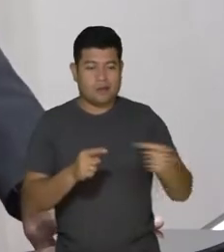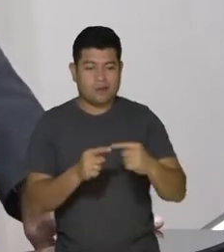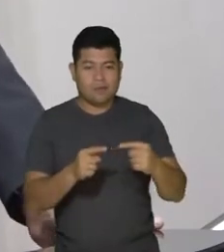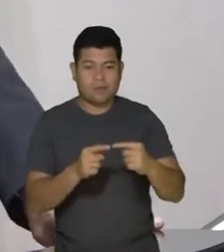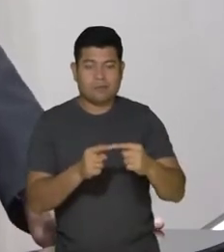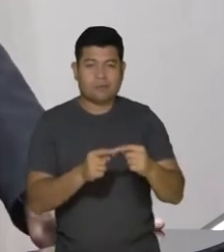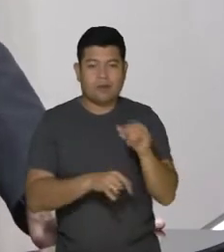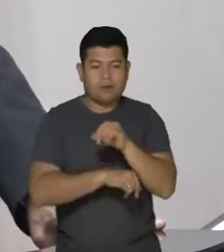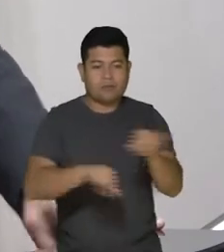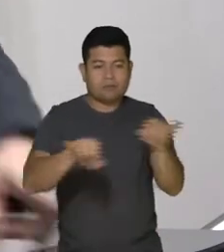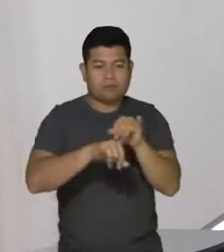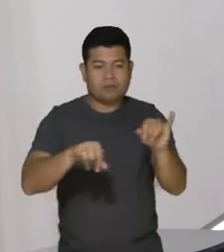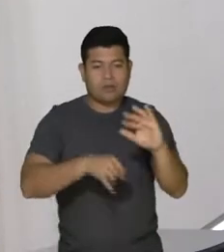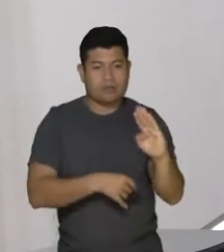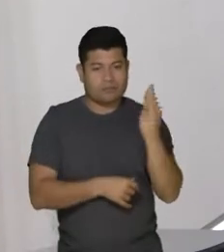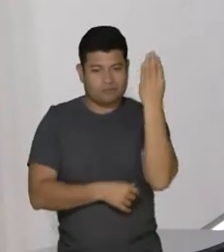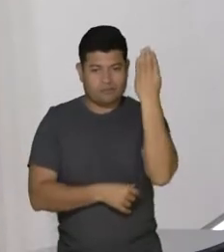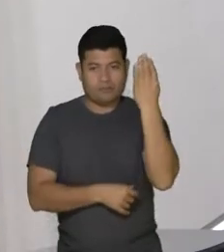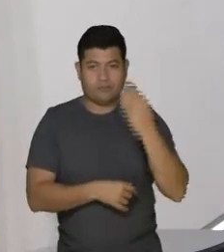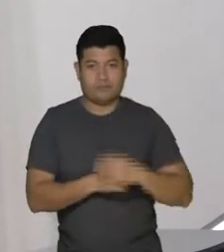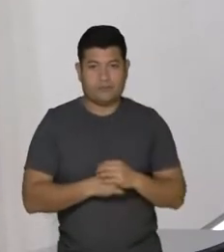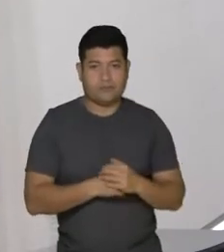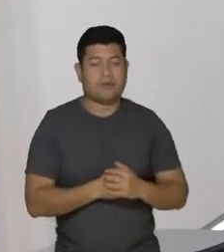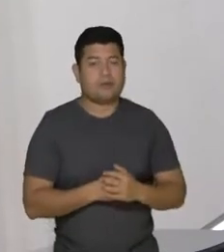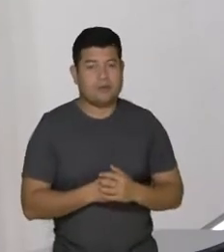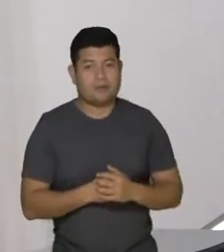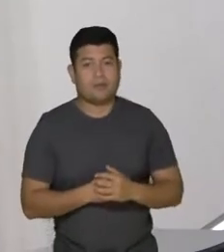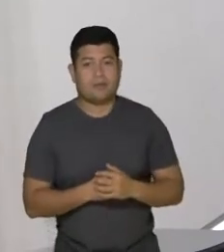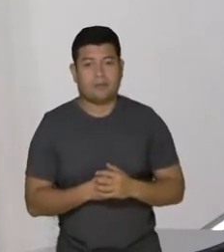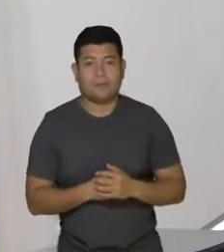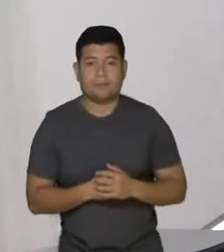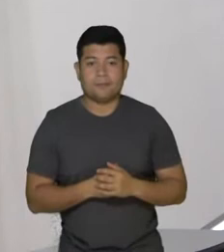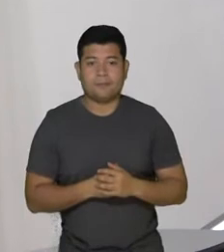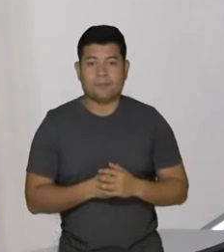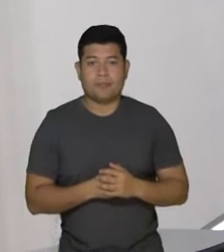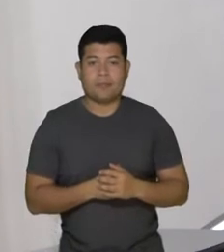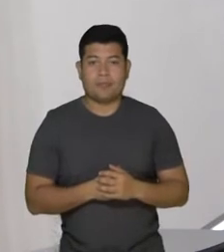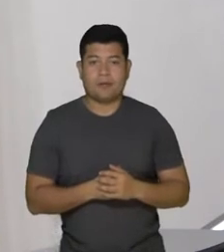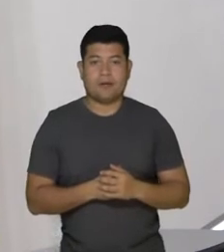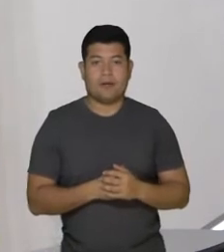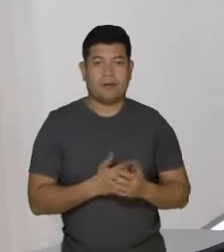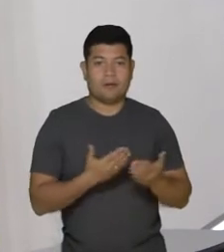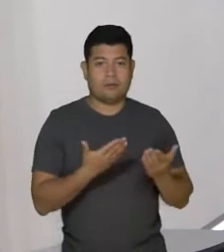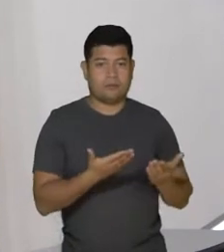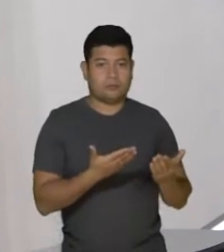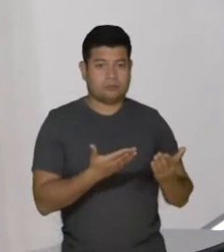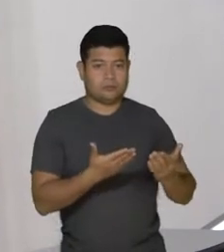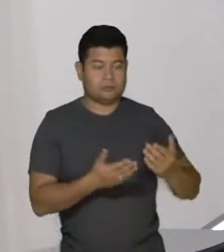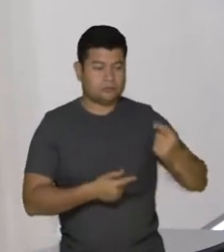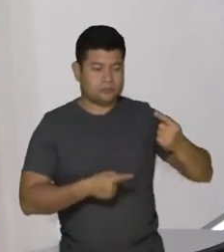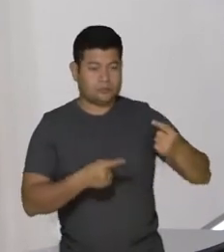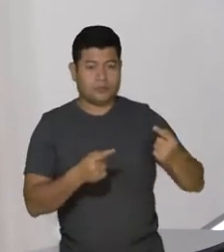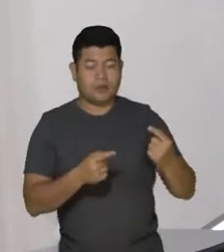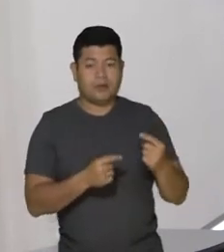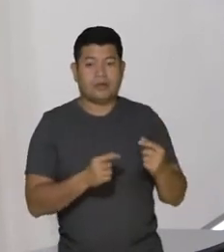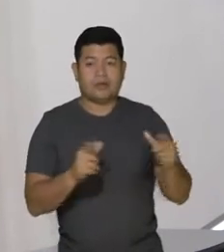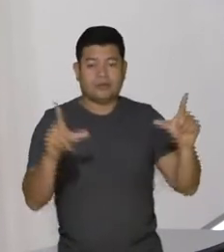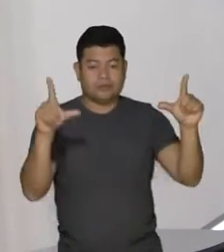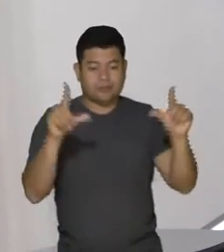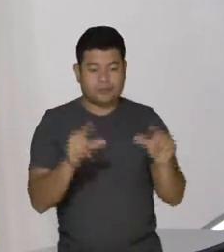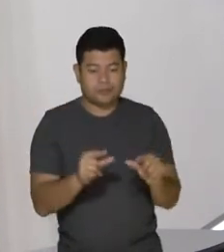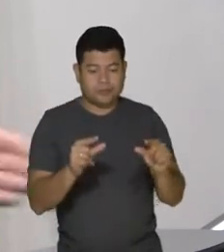tentando induzir sobre inverdades o que a pequena o debate político debate eleitoral